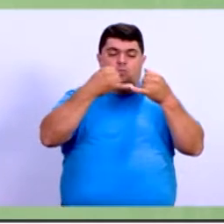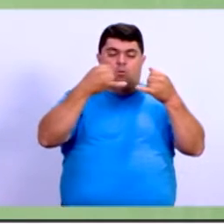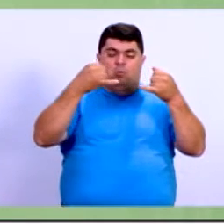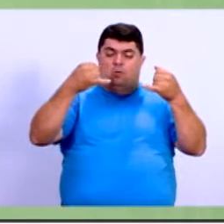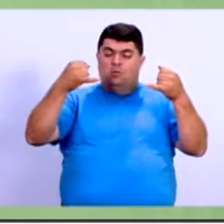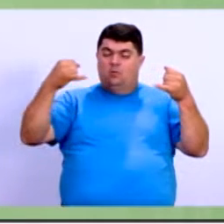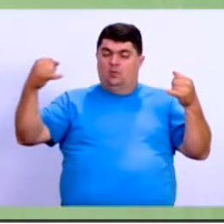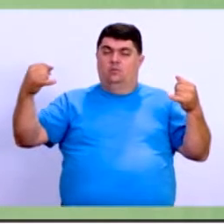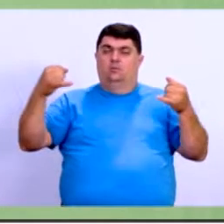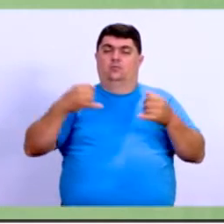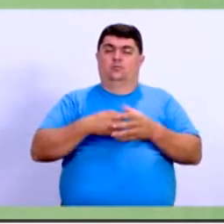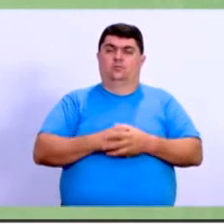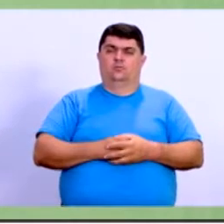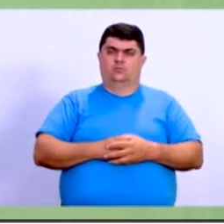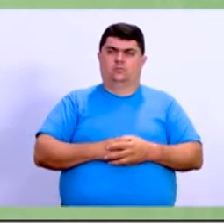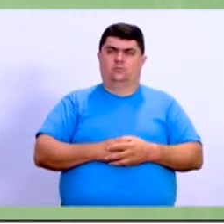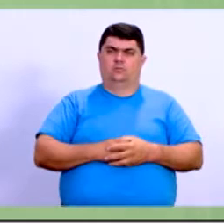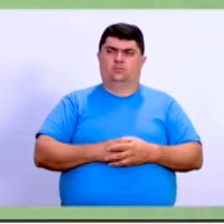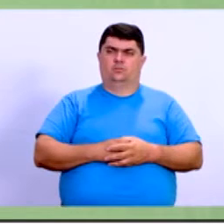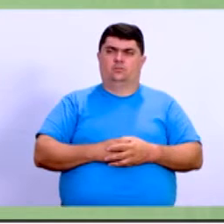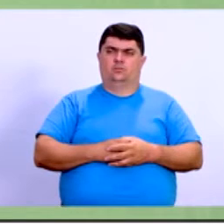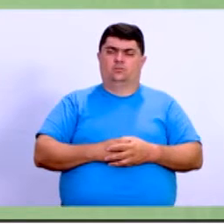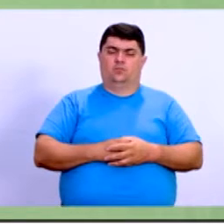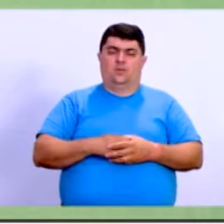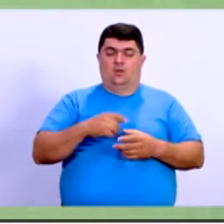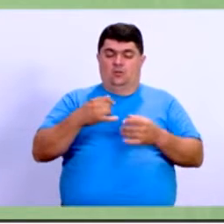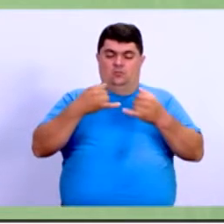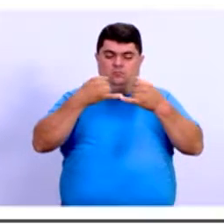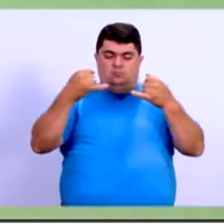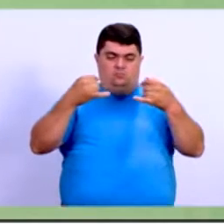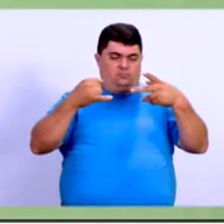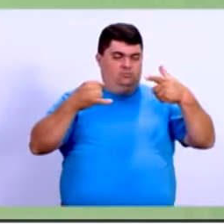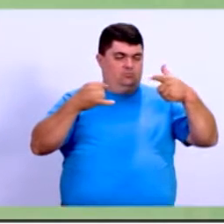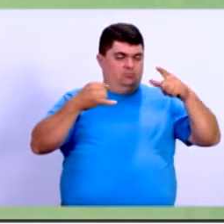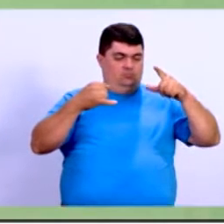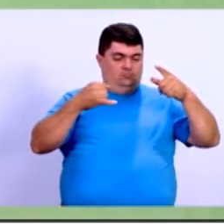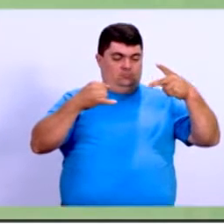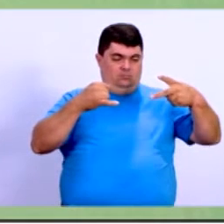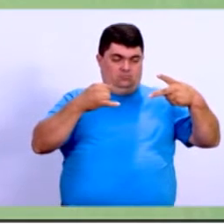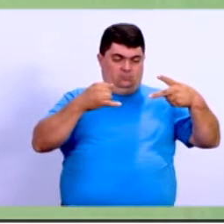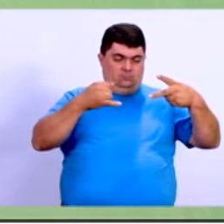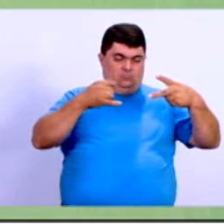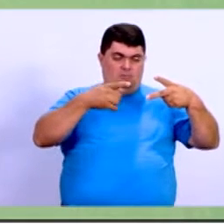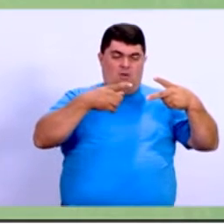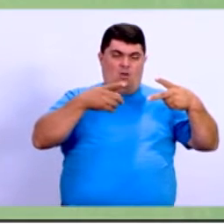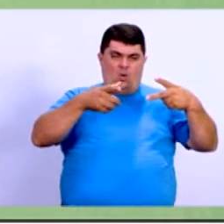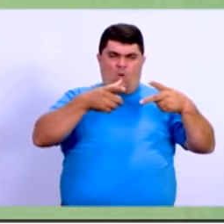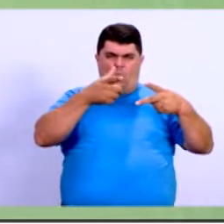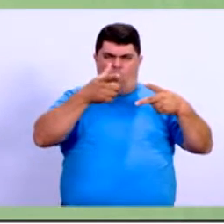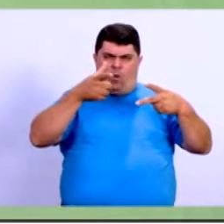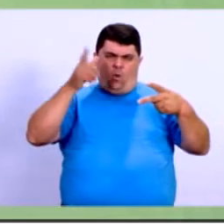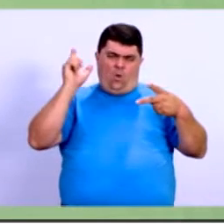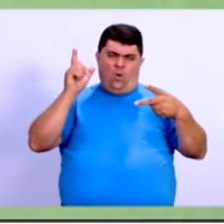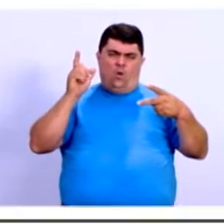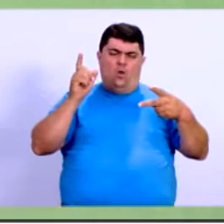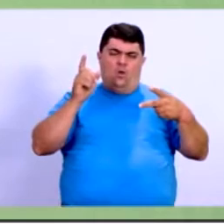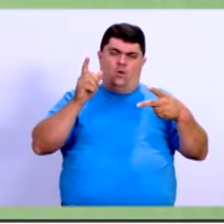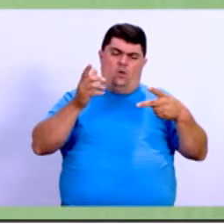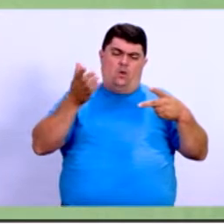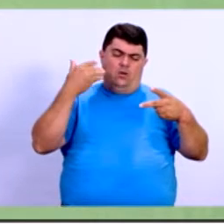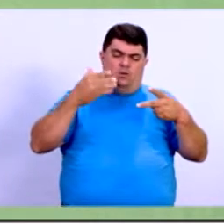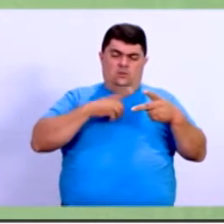pontilhada e a seta é sempre para o outro lado. Observem que para cá a gente sempre colocou setas assim. Como é retorno,